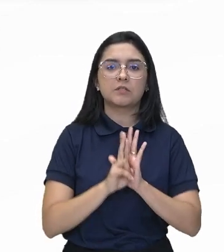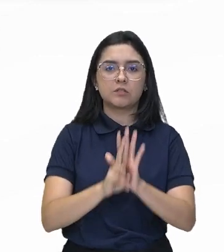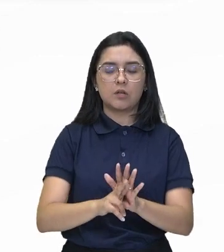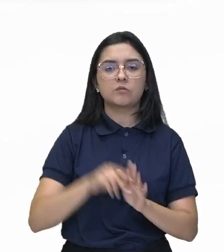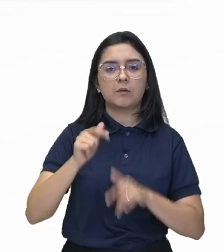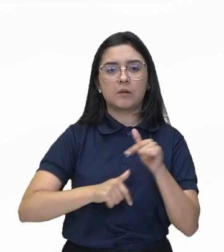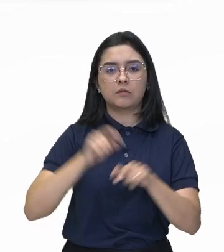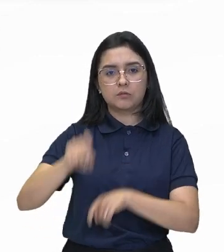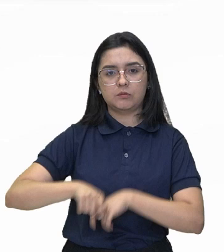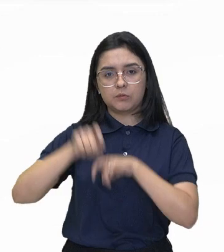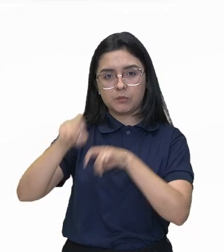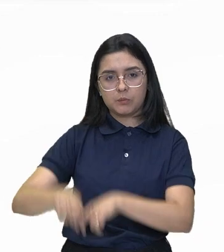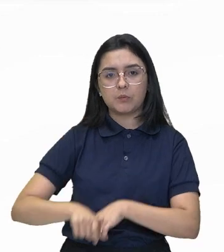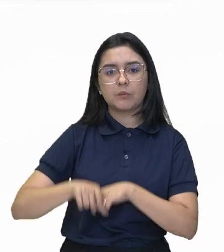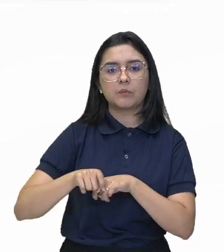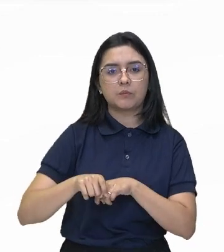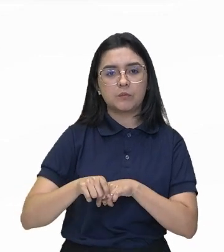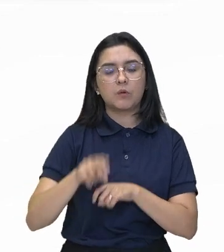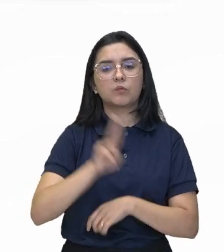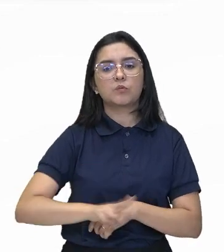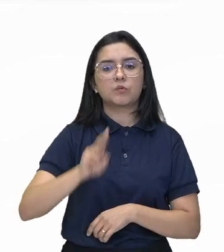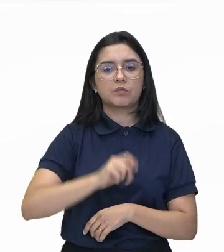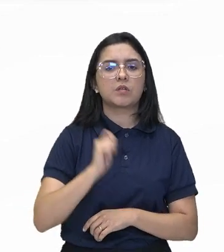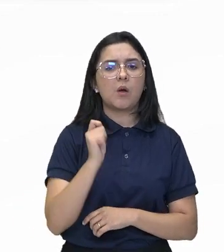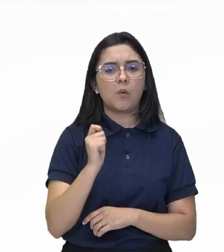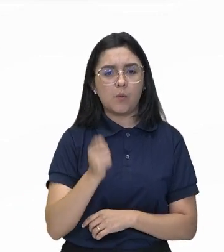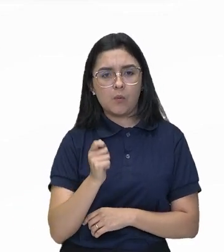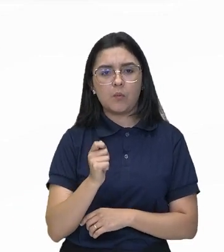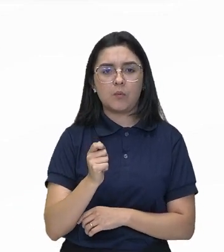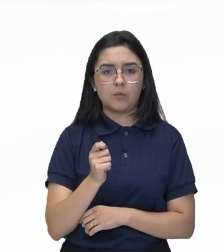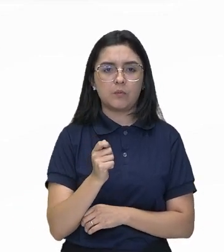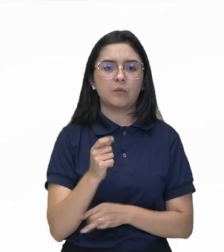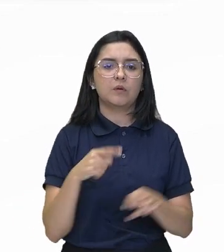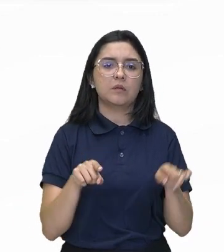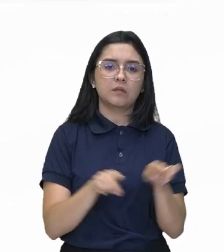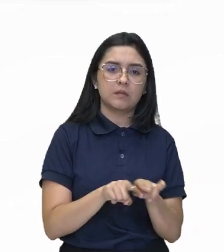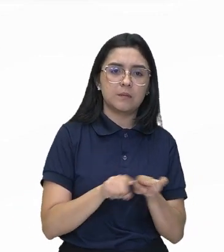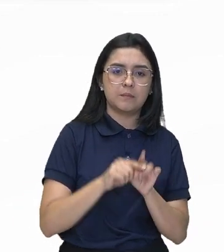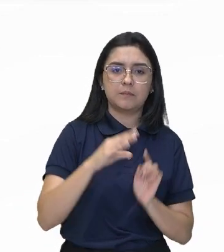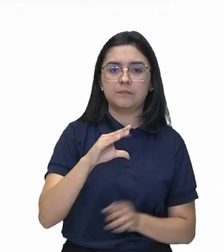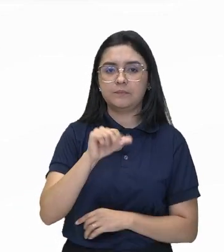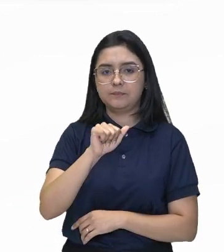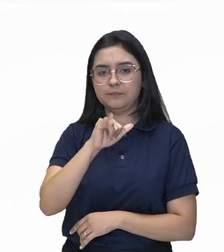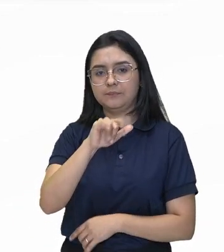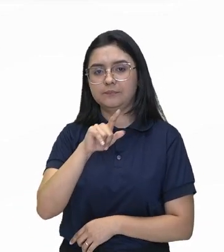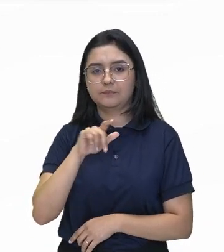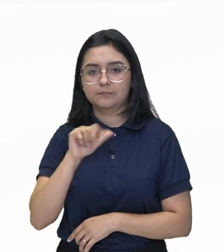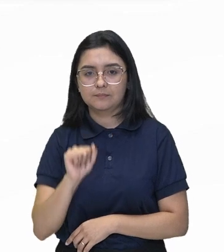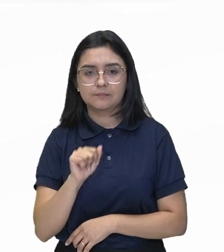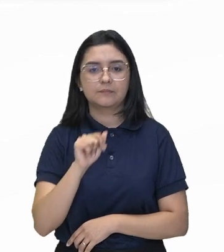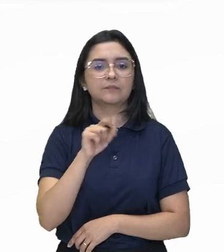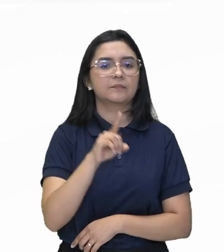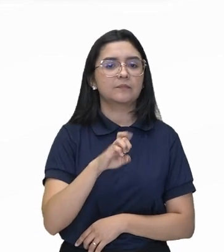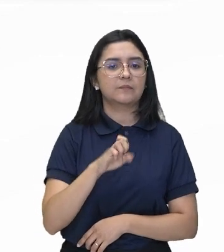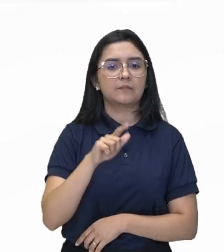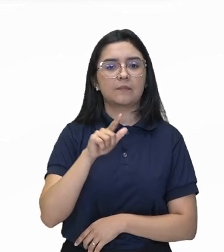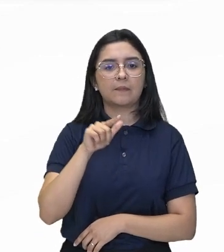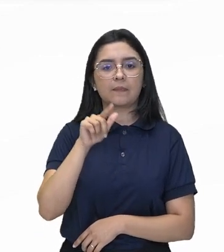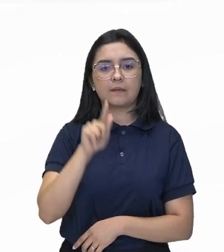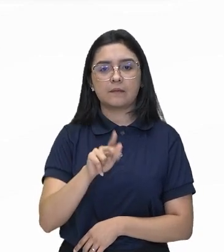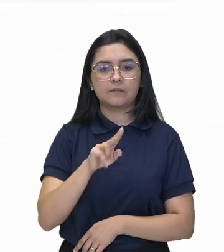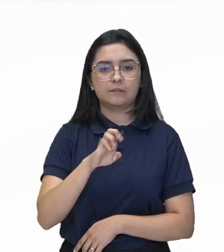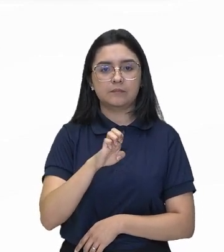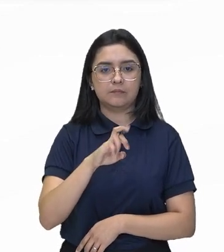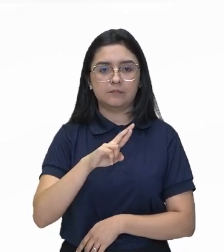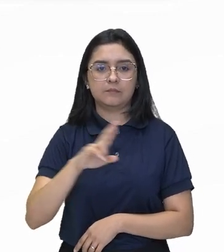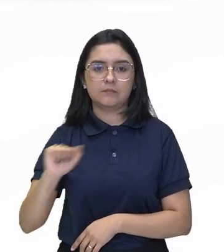O caboclo de lança, com seus chocalhos, que é o surrão, caixa de guerra, bombinho, ganzá e a porca, que é um